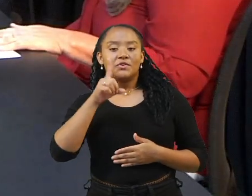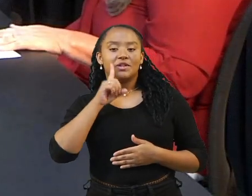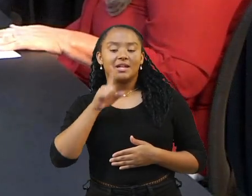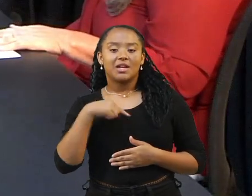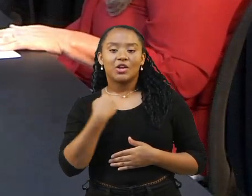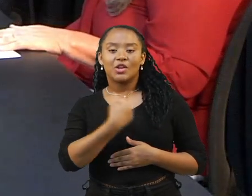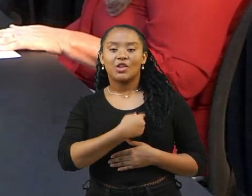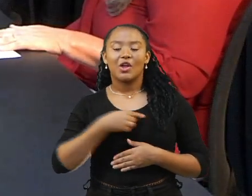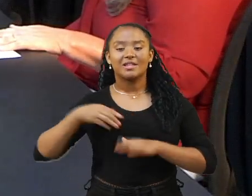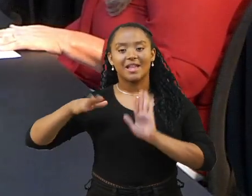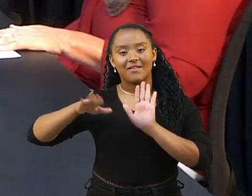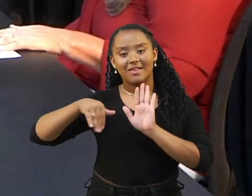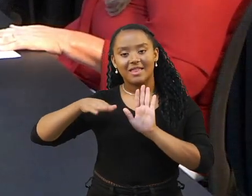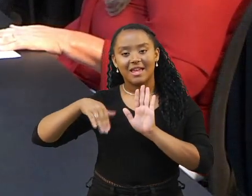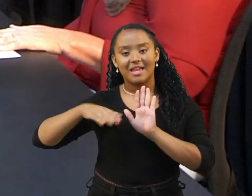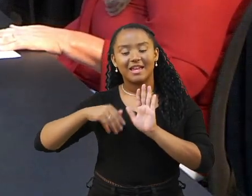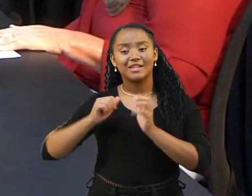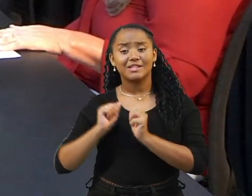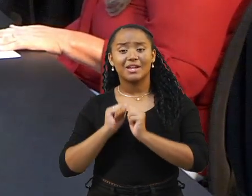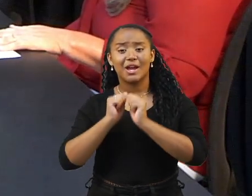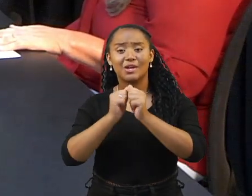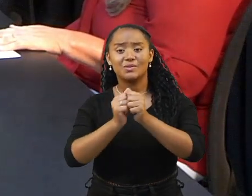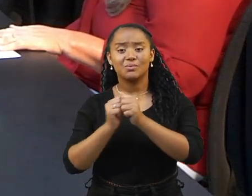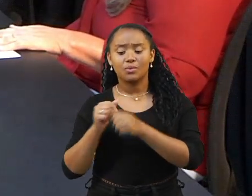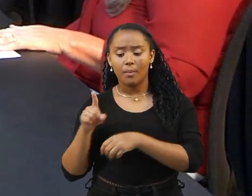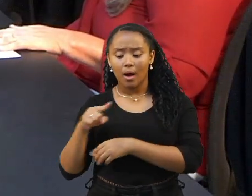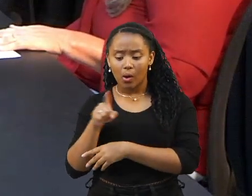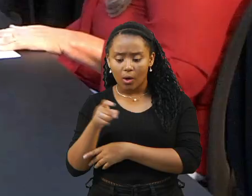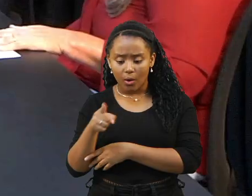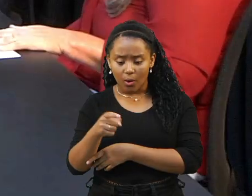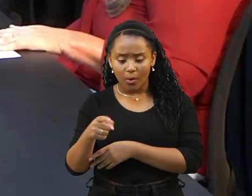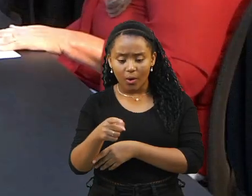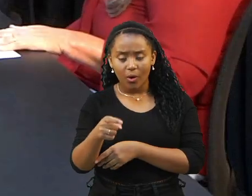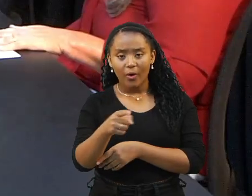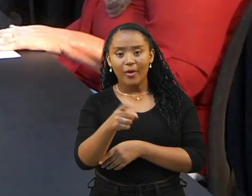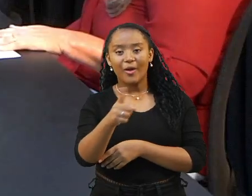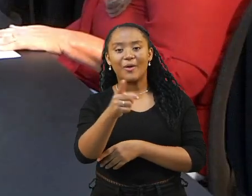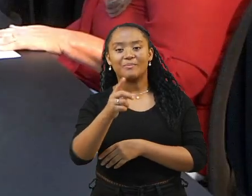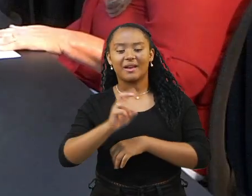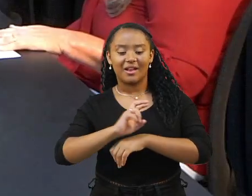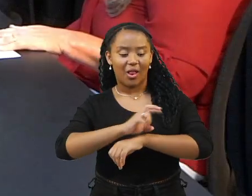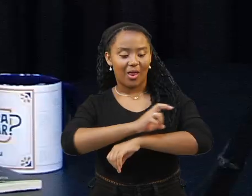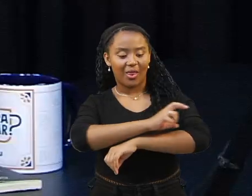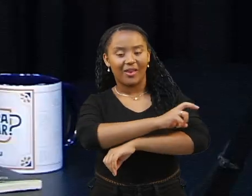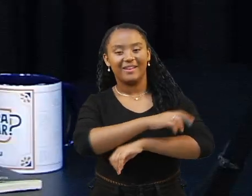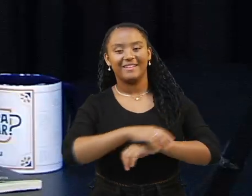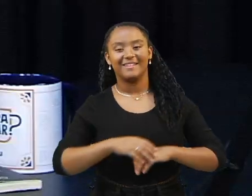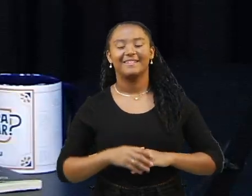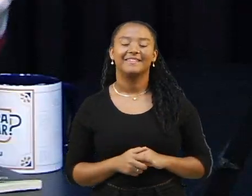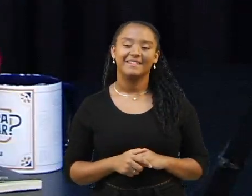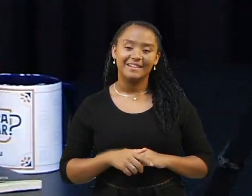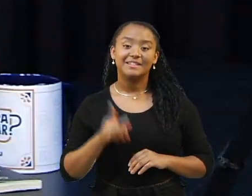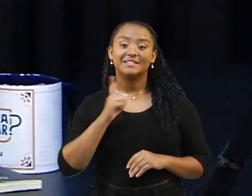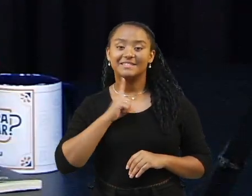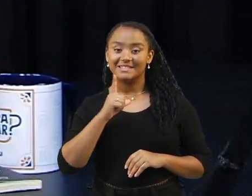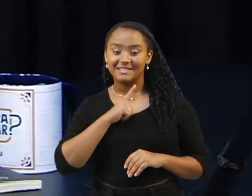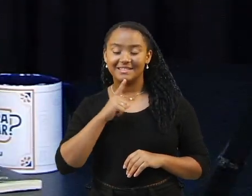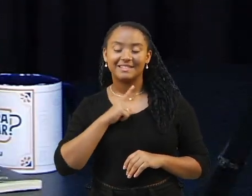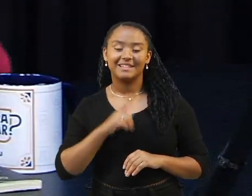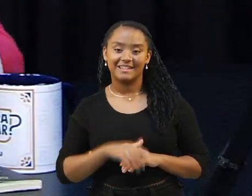gente estava nadando e junto uma cobrinha subindo. A gente nadando para cá e a cobrinha